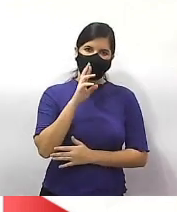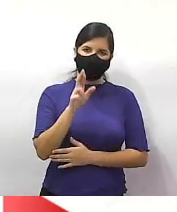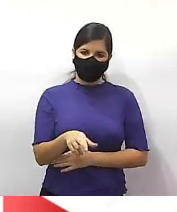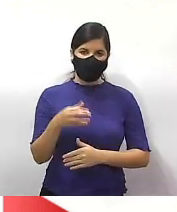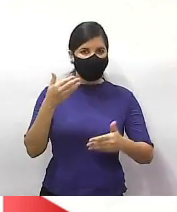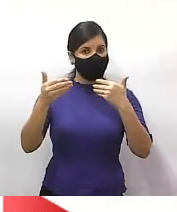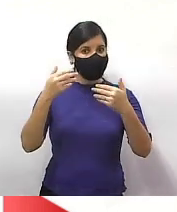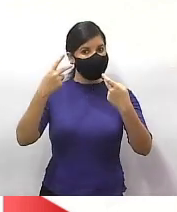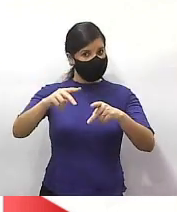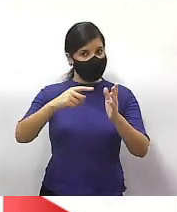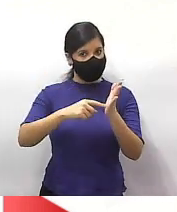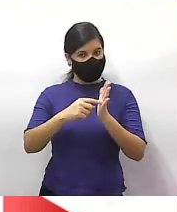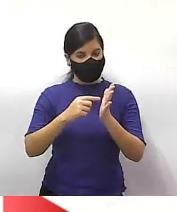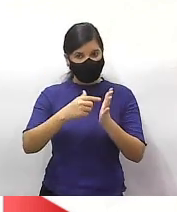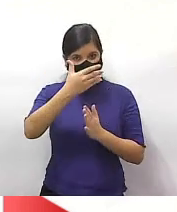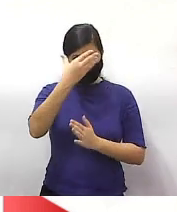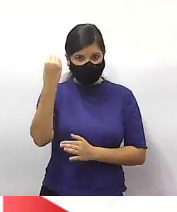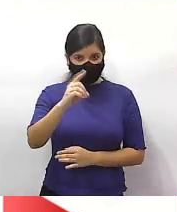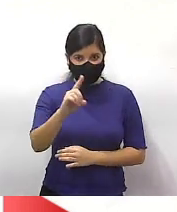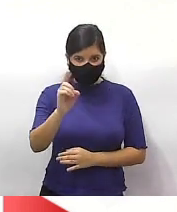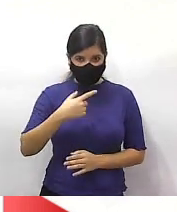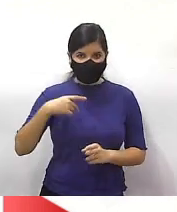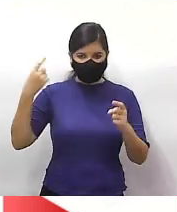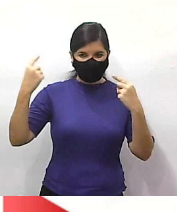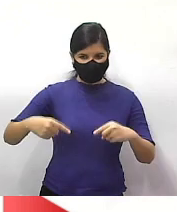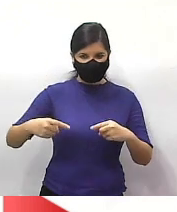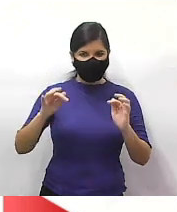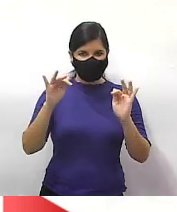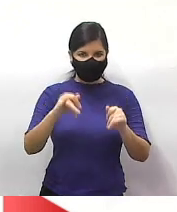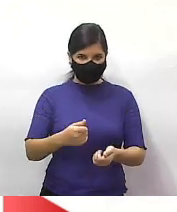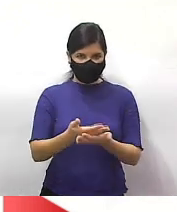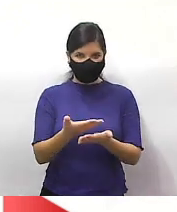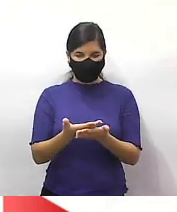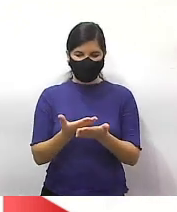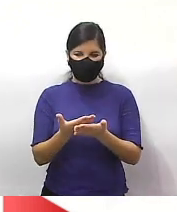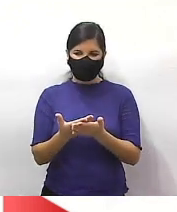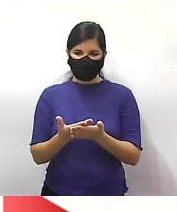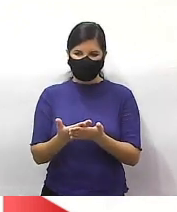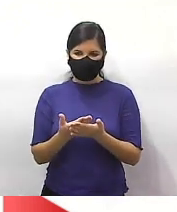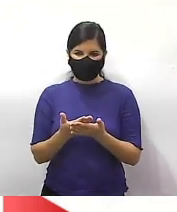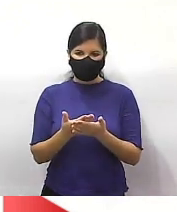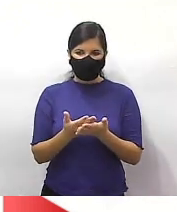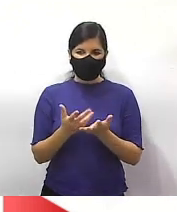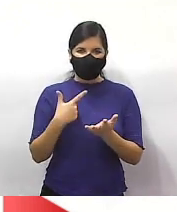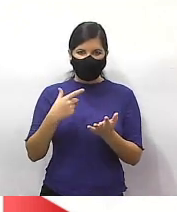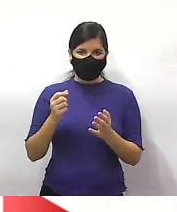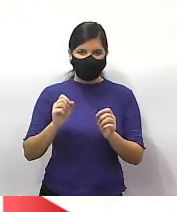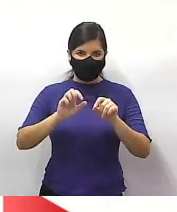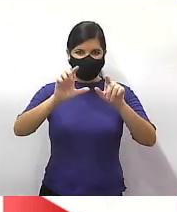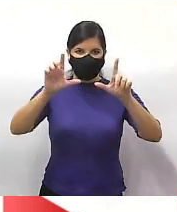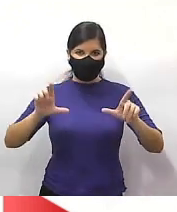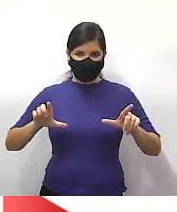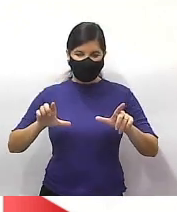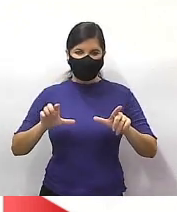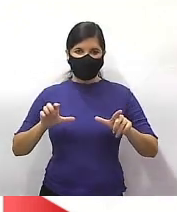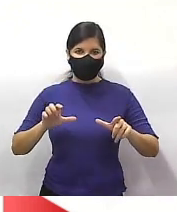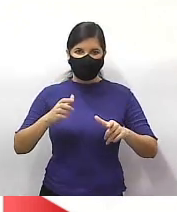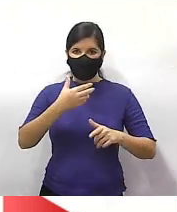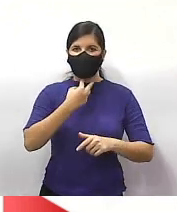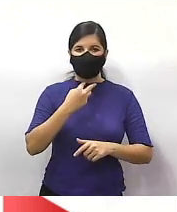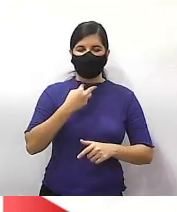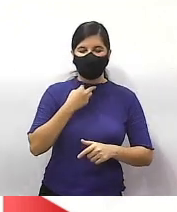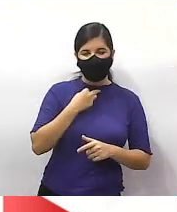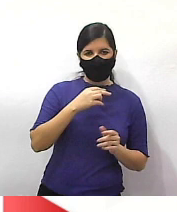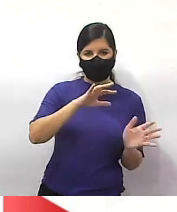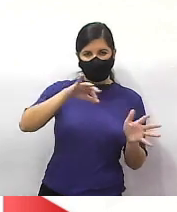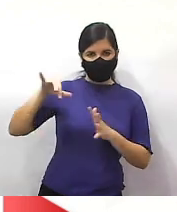compara com a tua. Não esquece, tem desafio para vocês aí no final da aula, tá? No final do nosso slide, e aí você não pode deixar